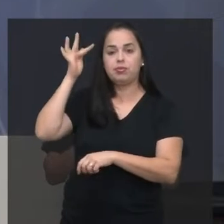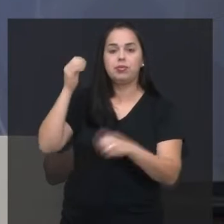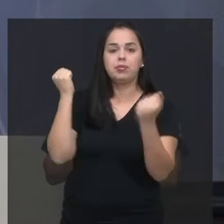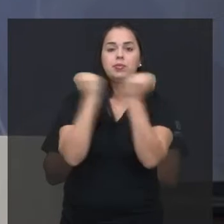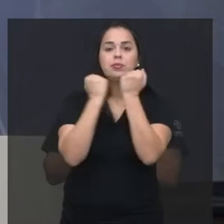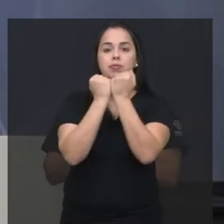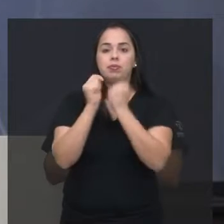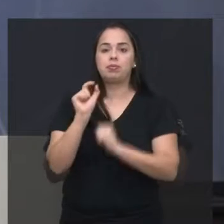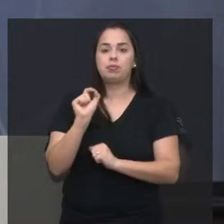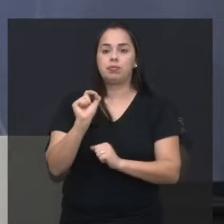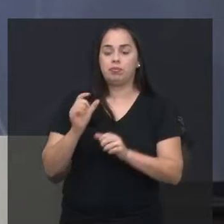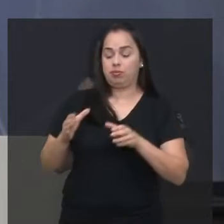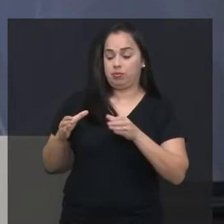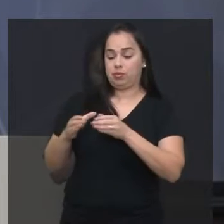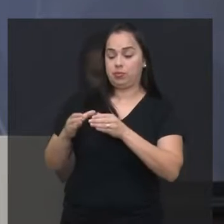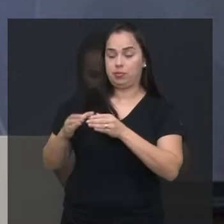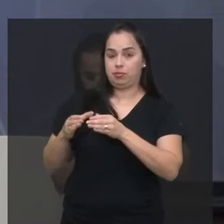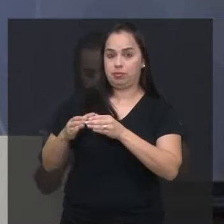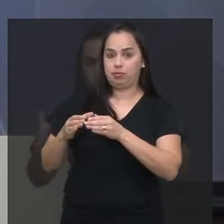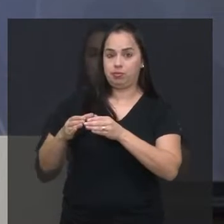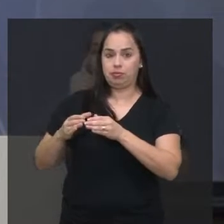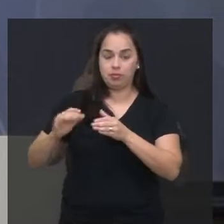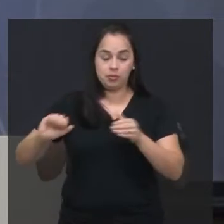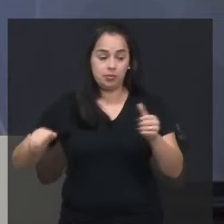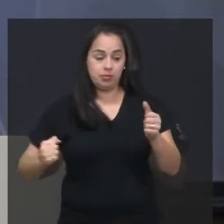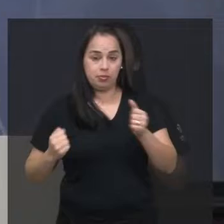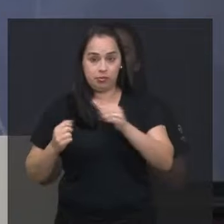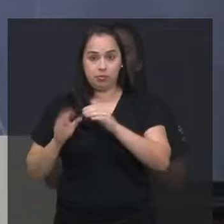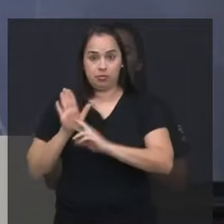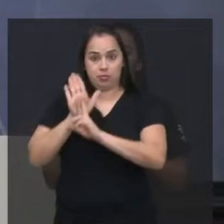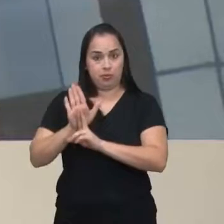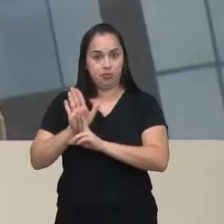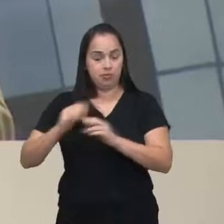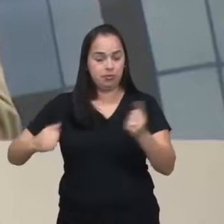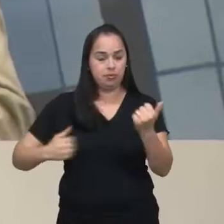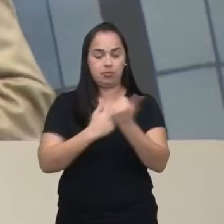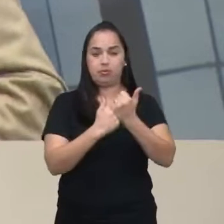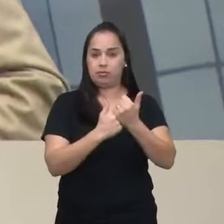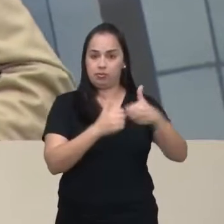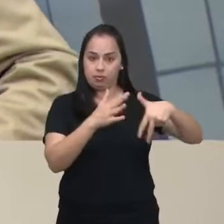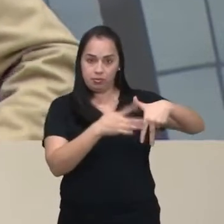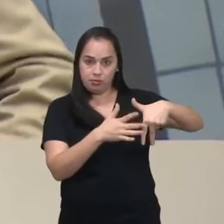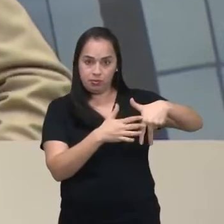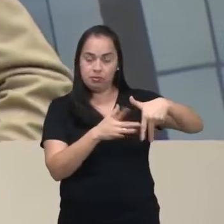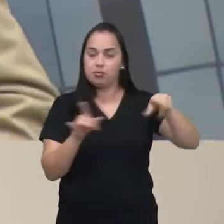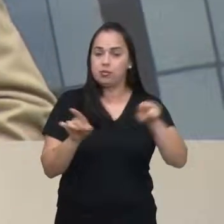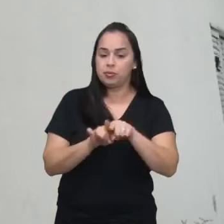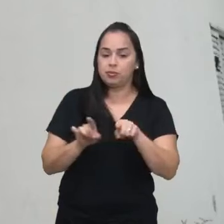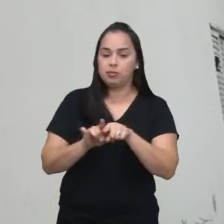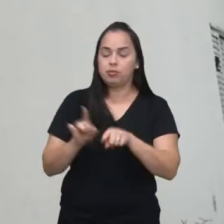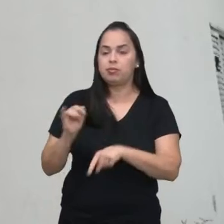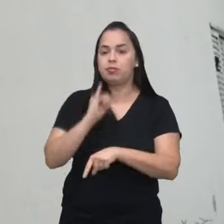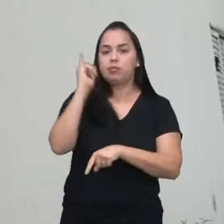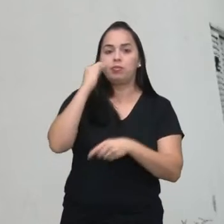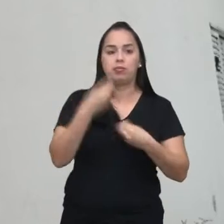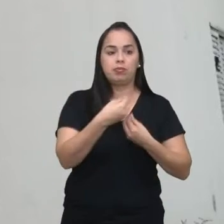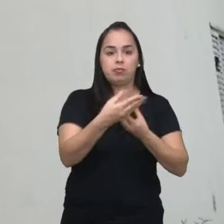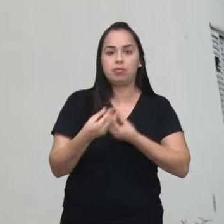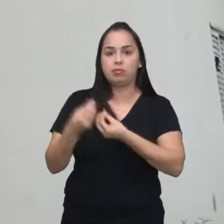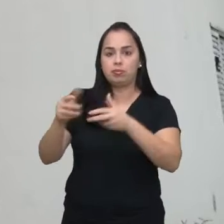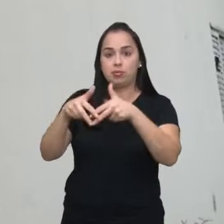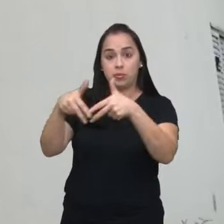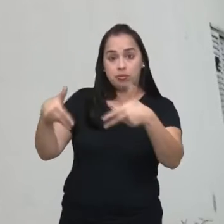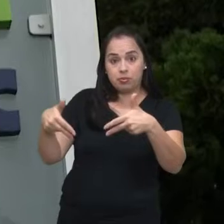defendeu o trabalho da frente parlamentar em apoio ao paciente cardiológico e oncológico e reforçou a importância de dar